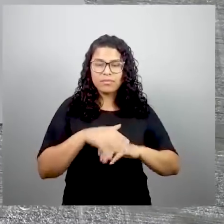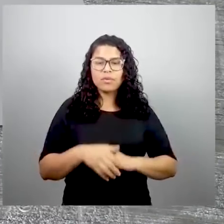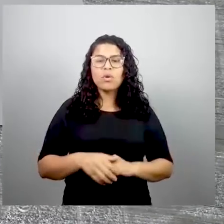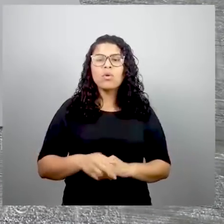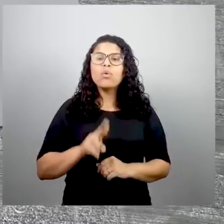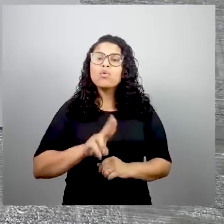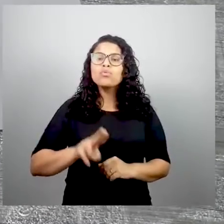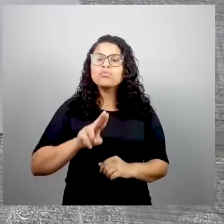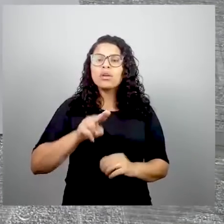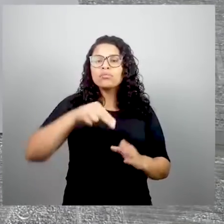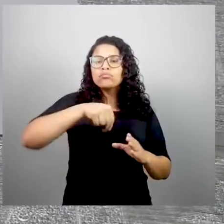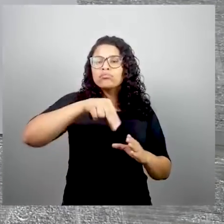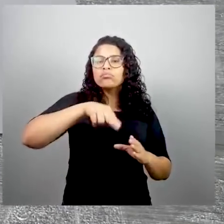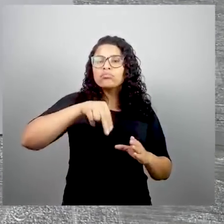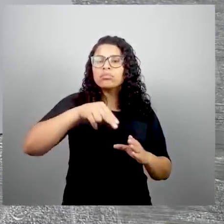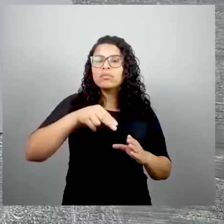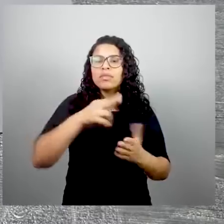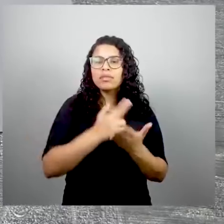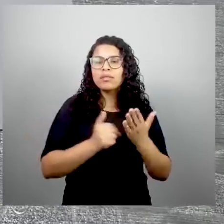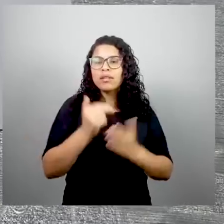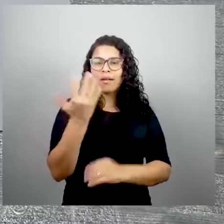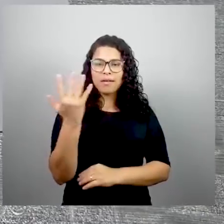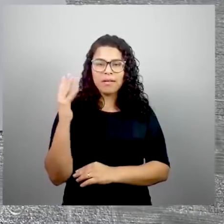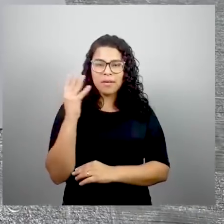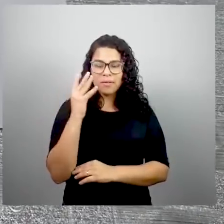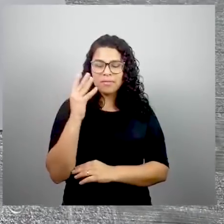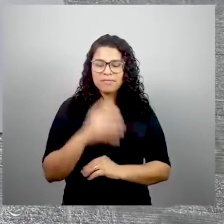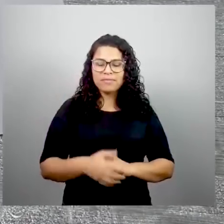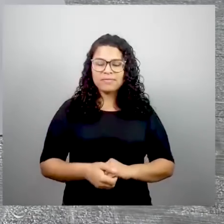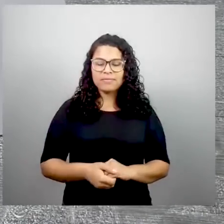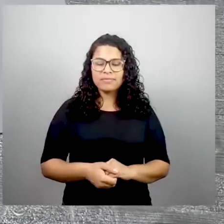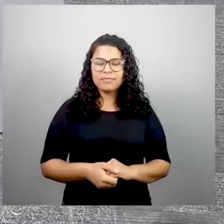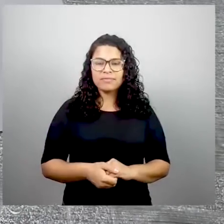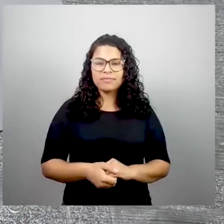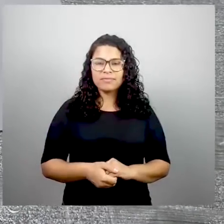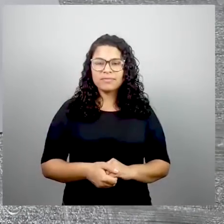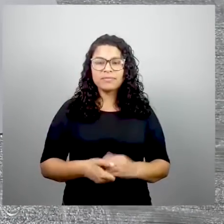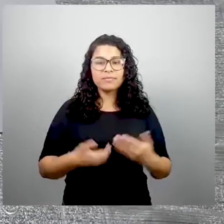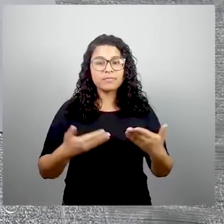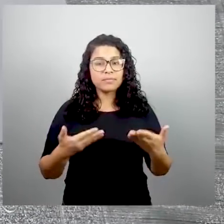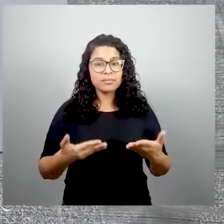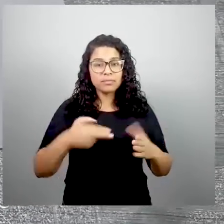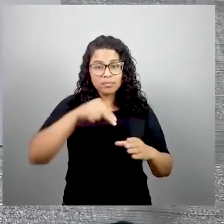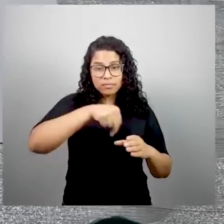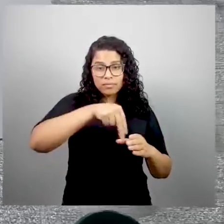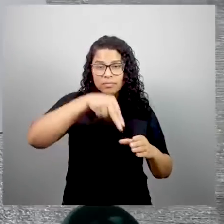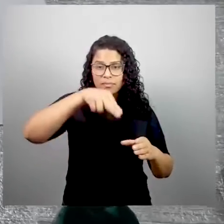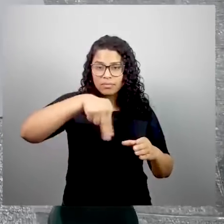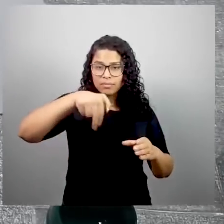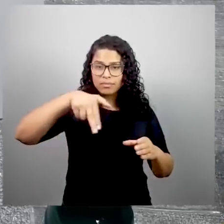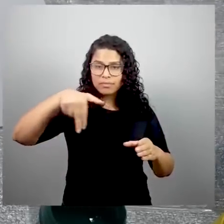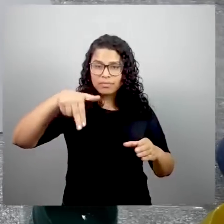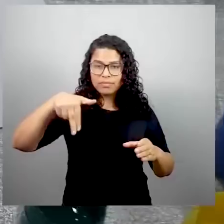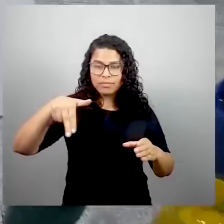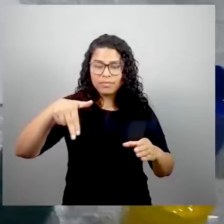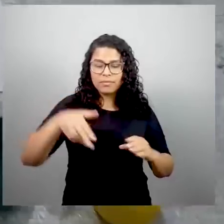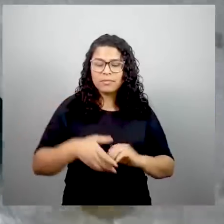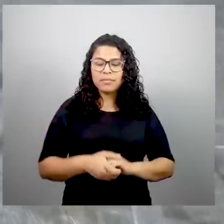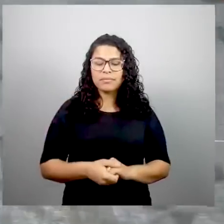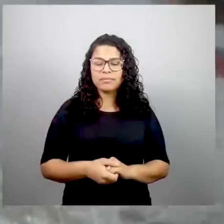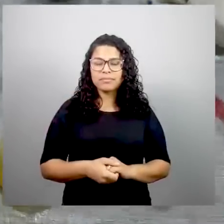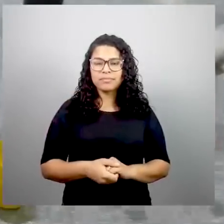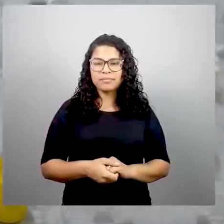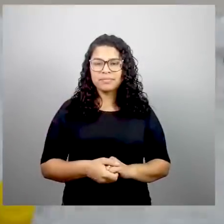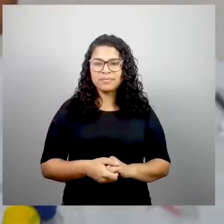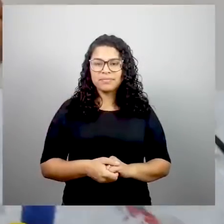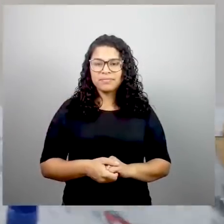as árvores. Eu usei o pincel. Então, olha, você espalha tá? Então, a técnica com o